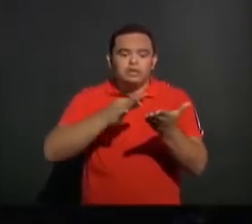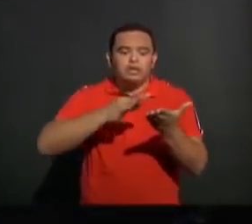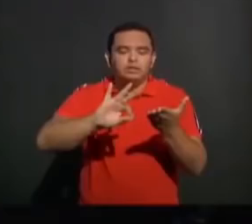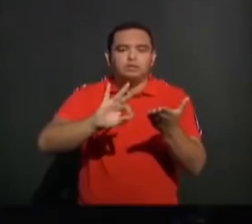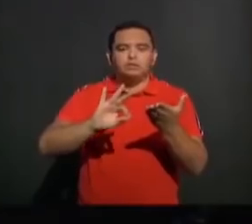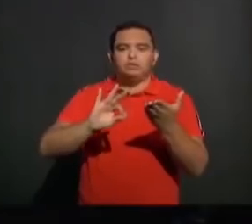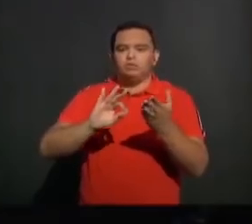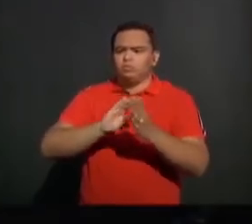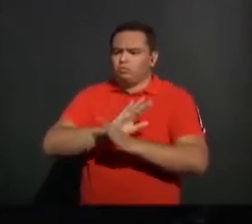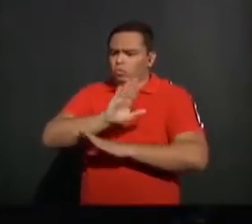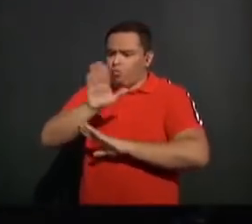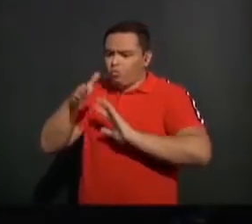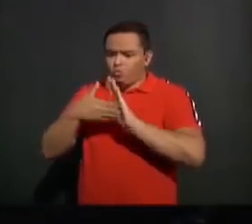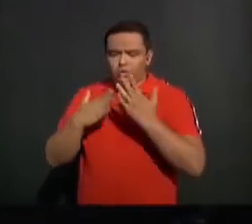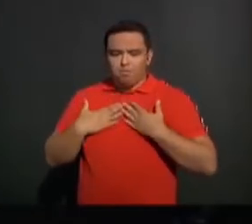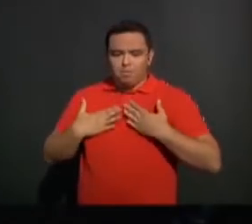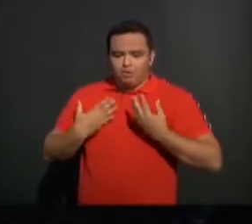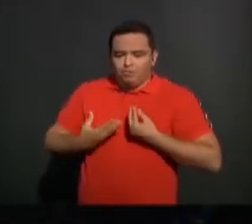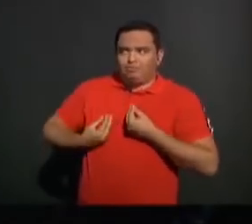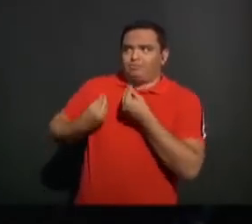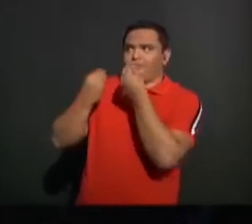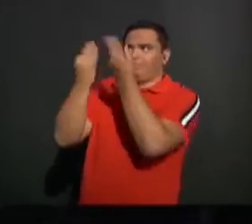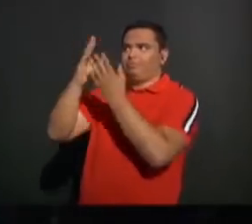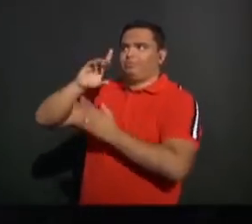seus direitos ao grande general.